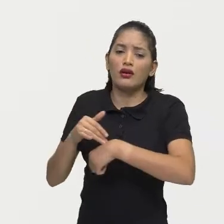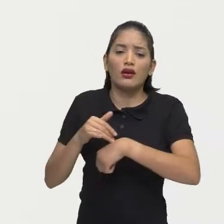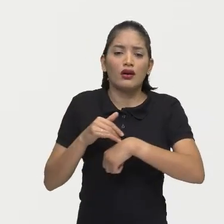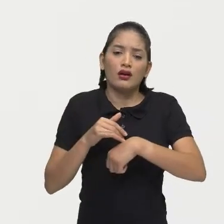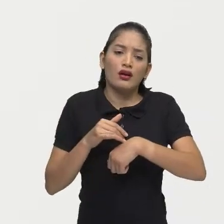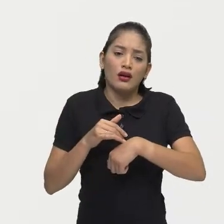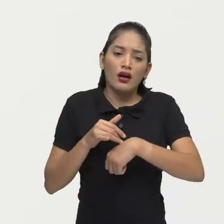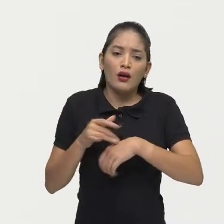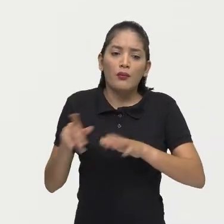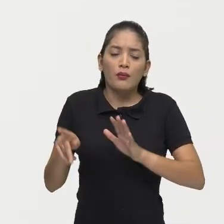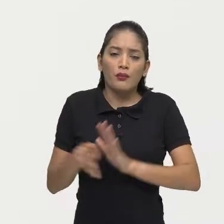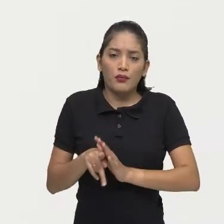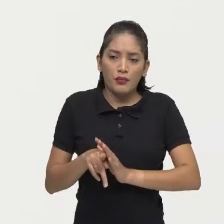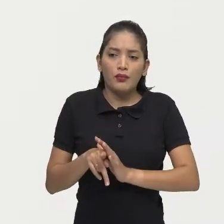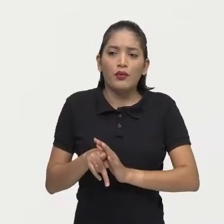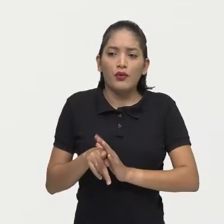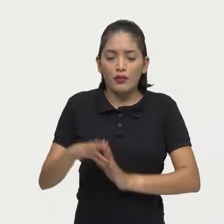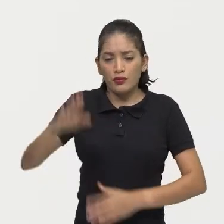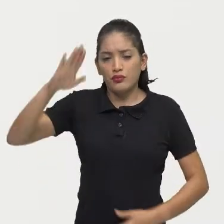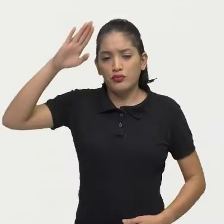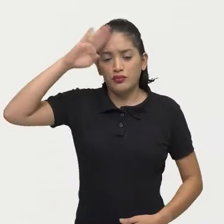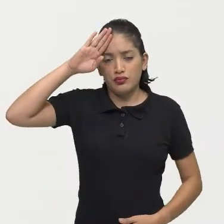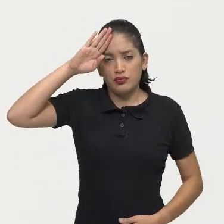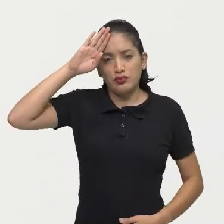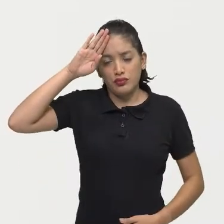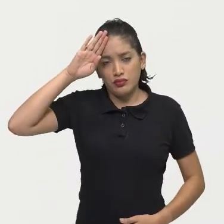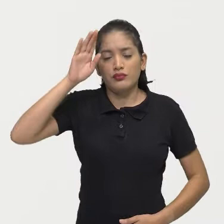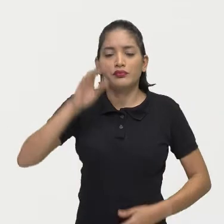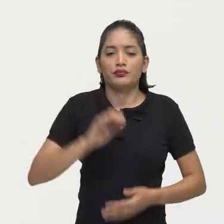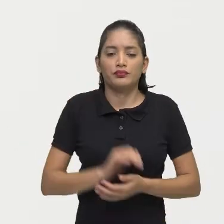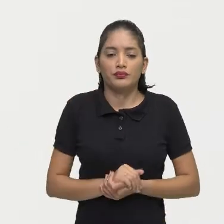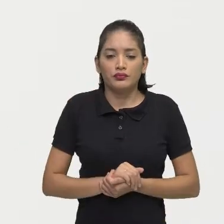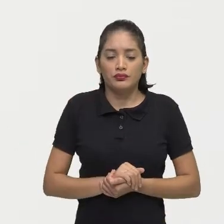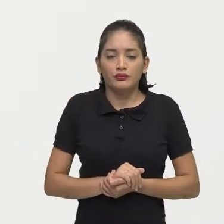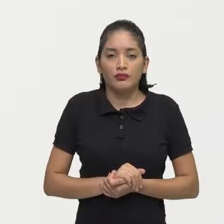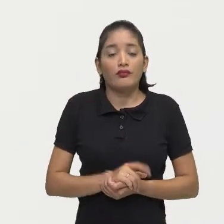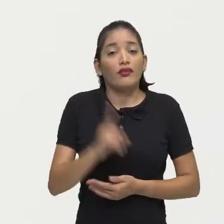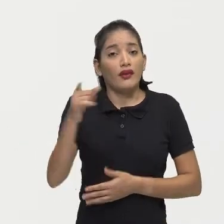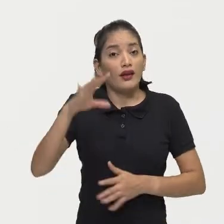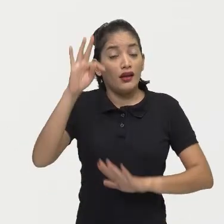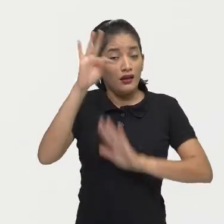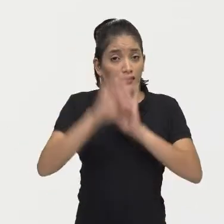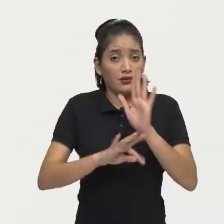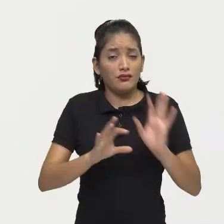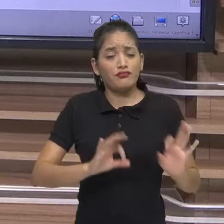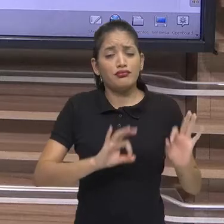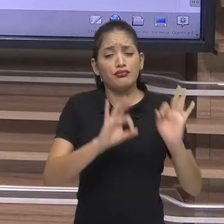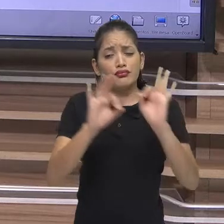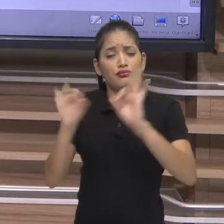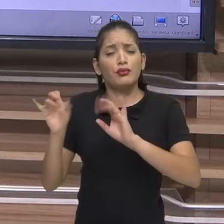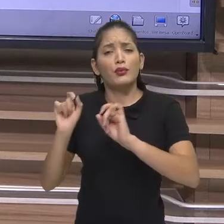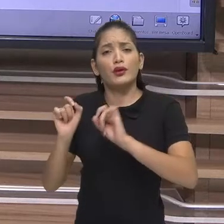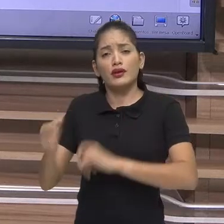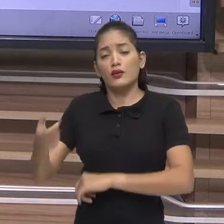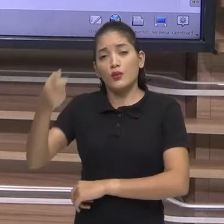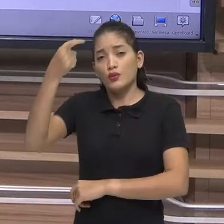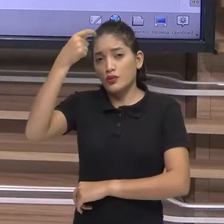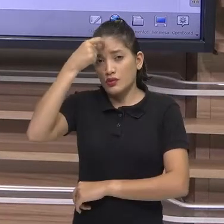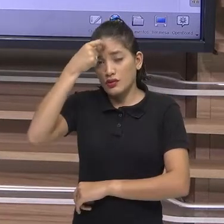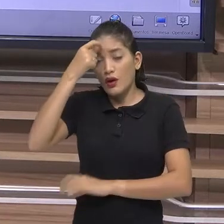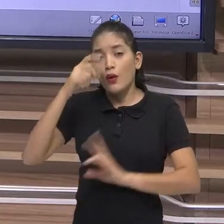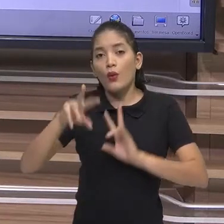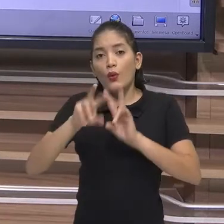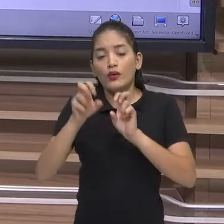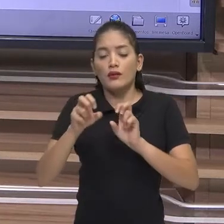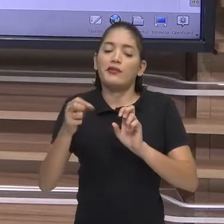Nações Unidas. Como eu disse para vocês, é um texto, né, um vídeo de conscientização com relação